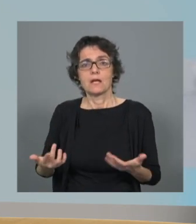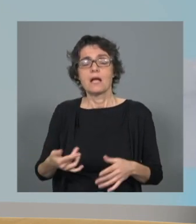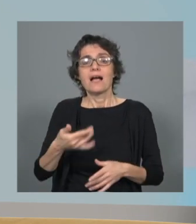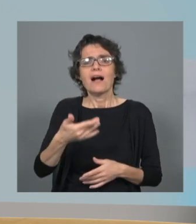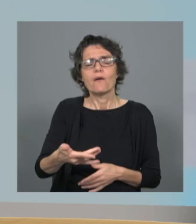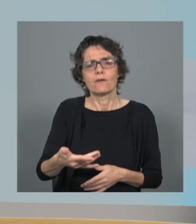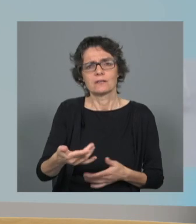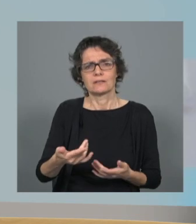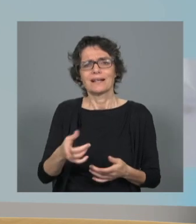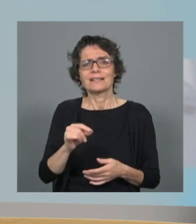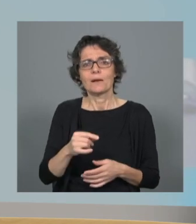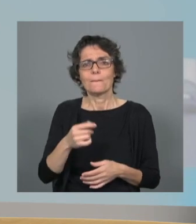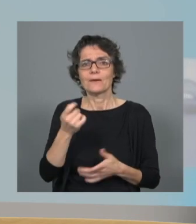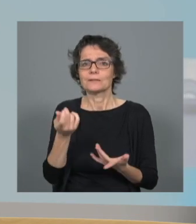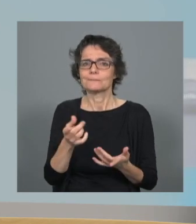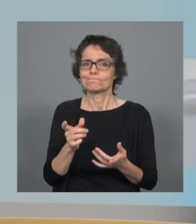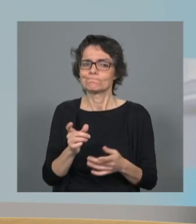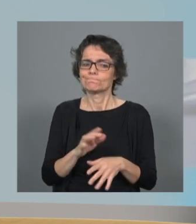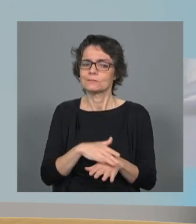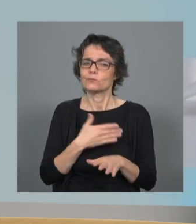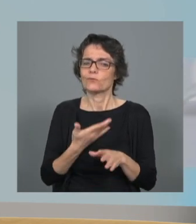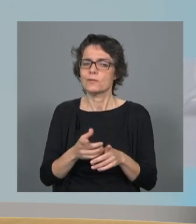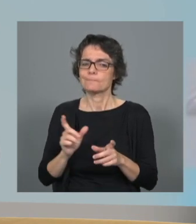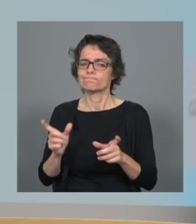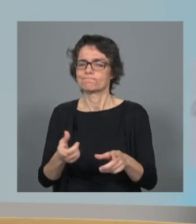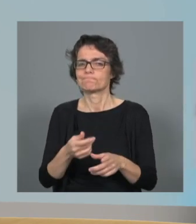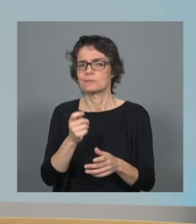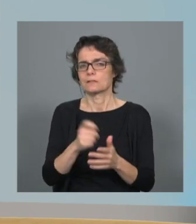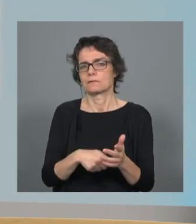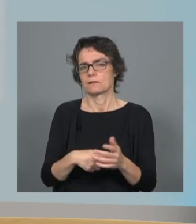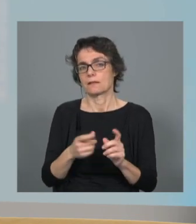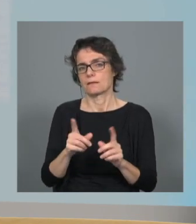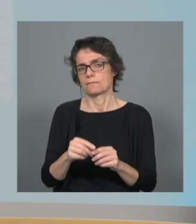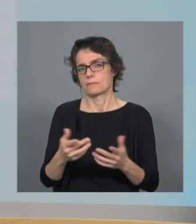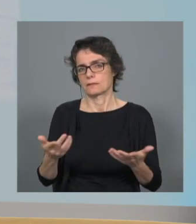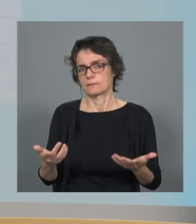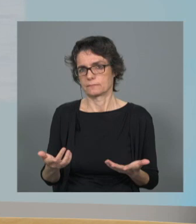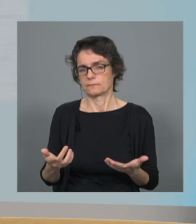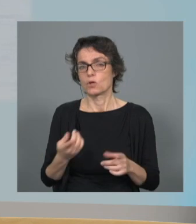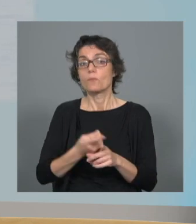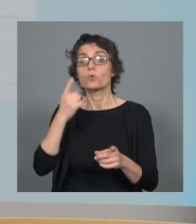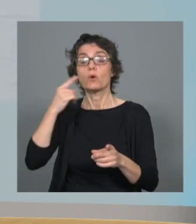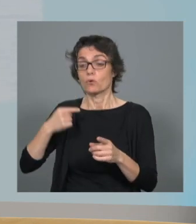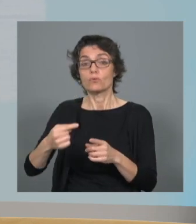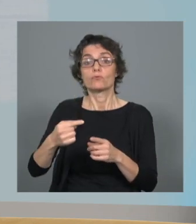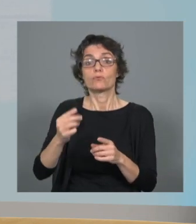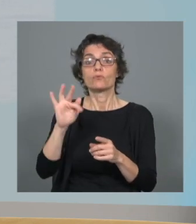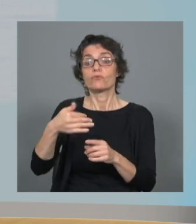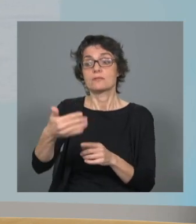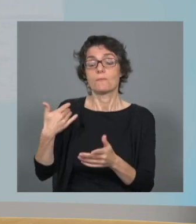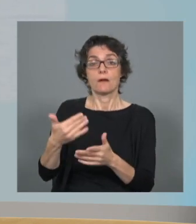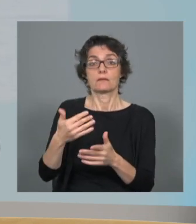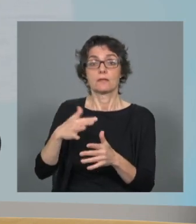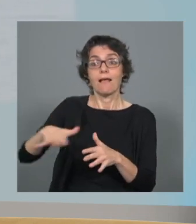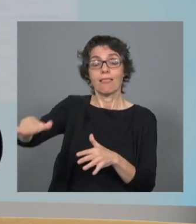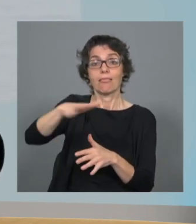fiscalização, porque aquilo que se viu ainda este fim de semana foi que, por exemplo, no Bairro